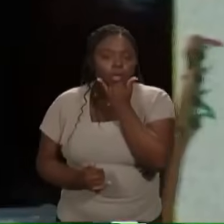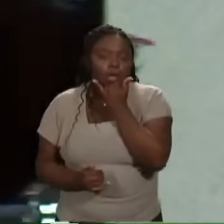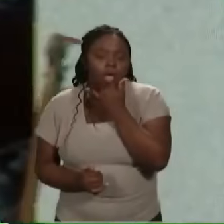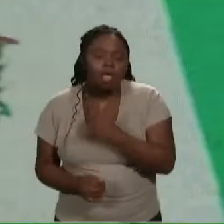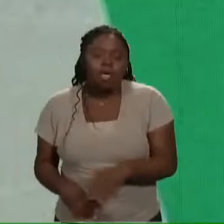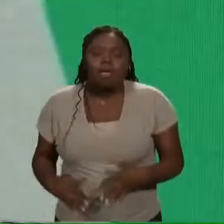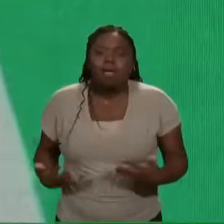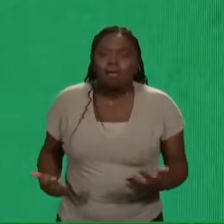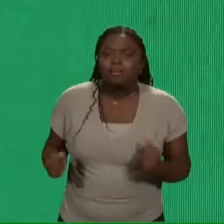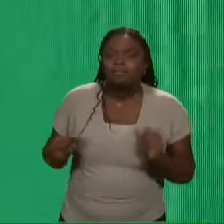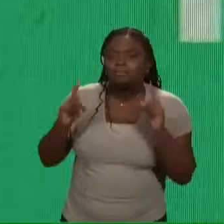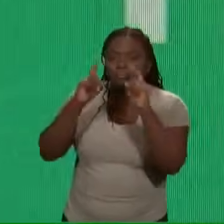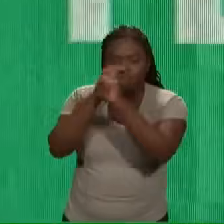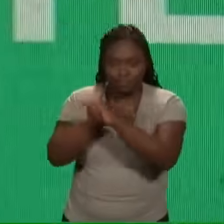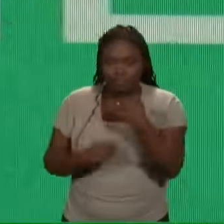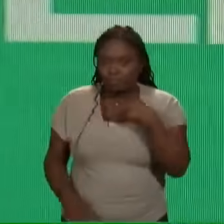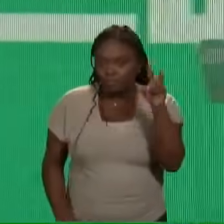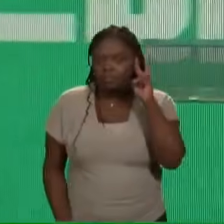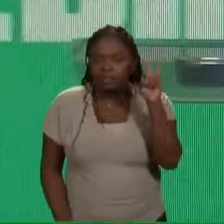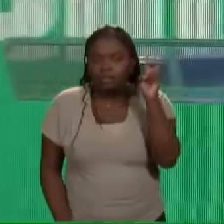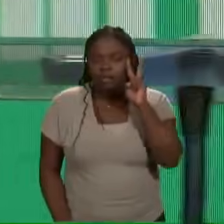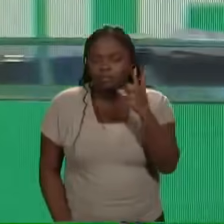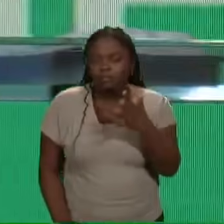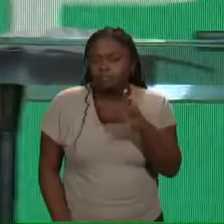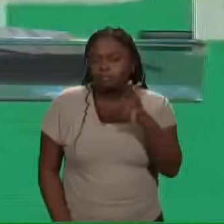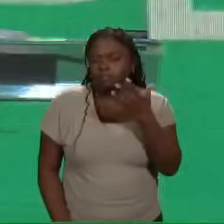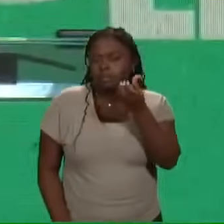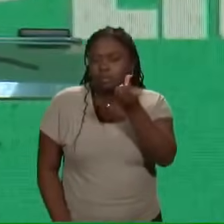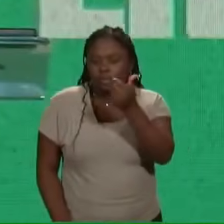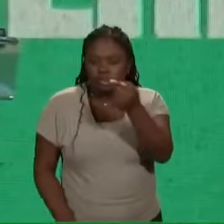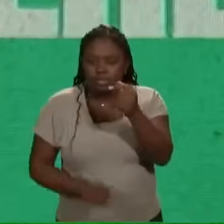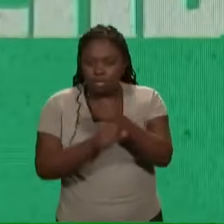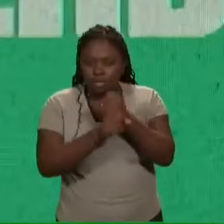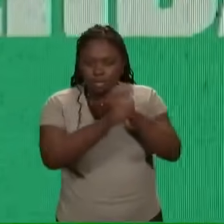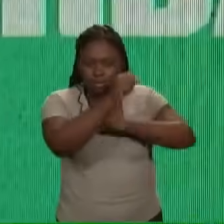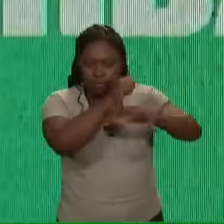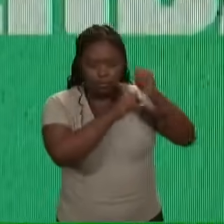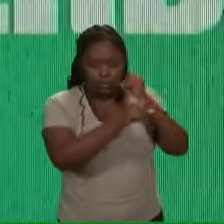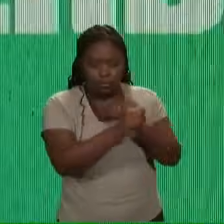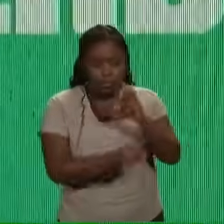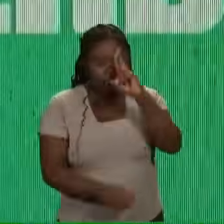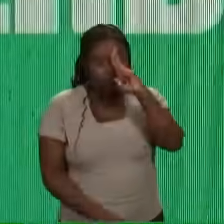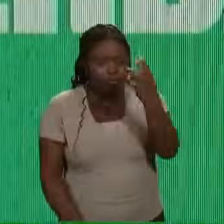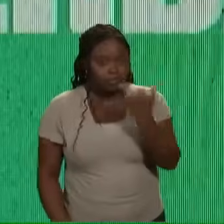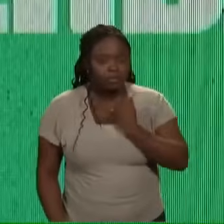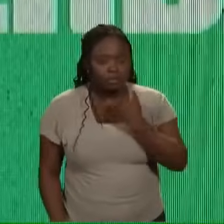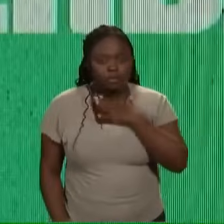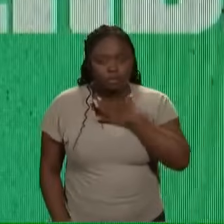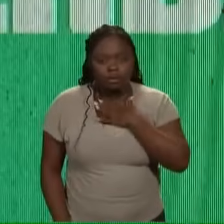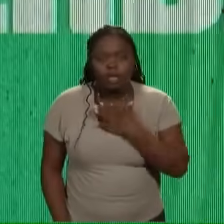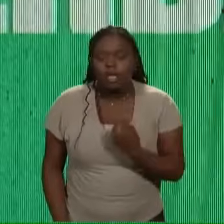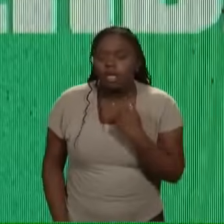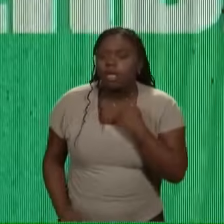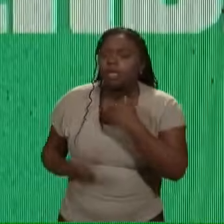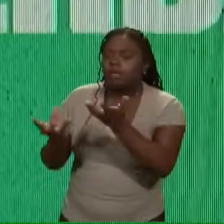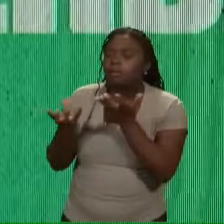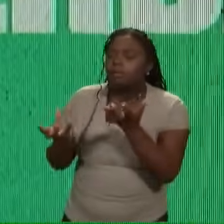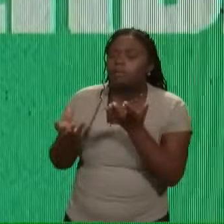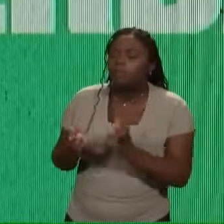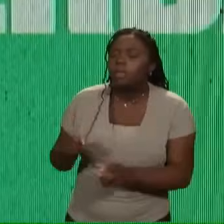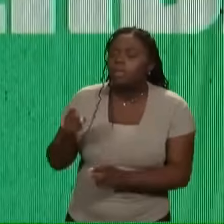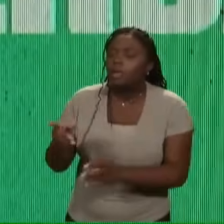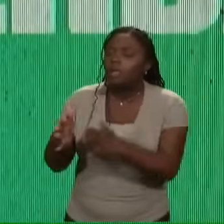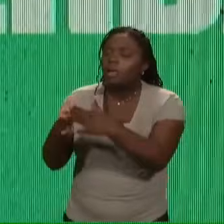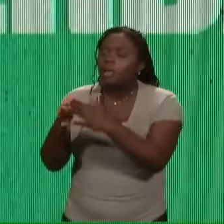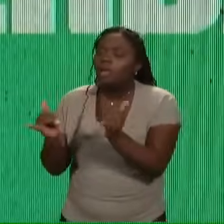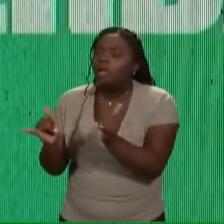é uma coisa tão terrível. Eu me lembro, há uns 6, 7 anos atrás, o Senhor falou comigo assim, eu quero que você vá